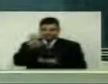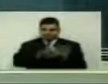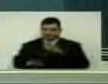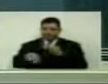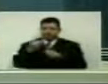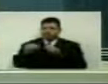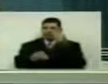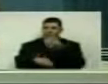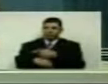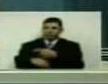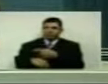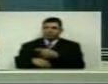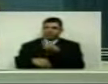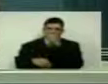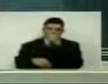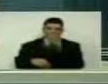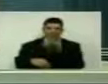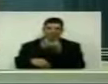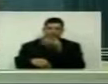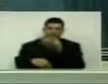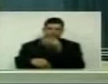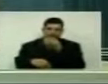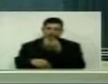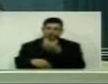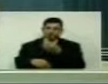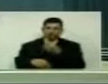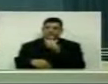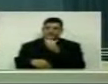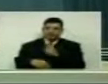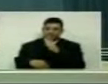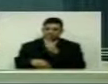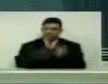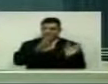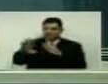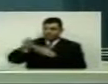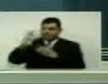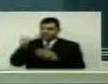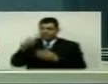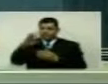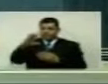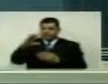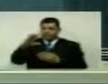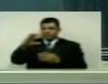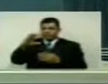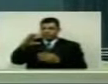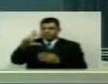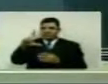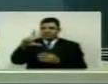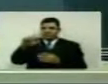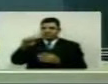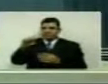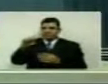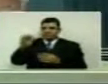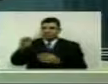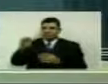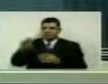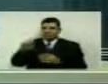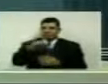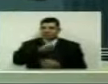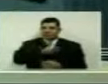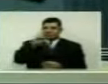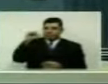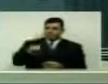movimentos como esse, que justificam a chincalhe lá fora de toda a classe política. O